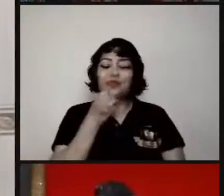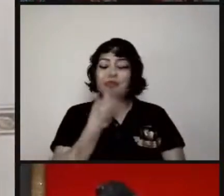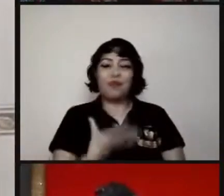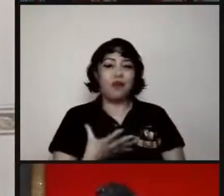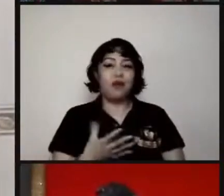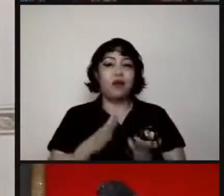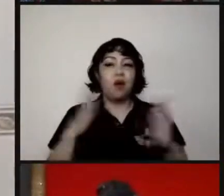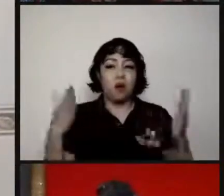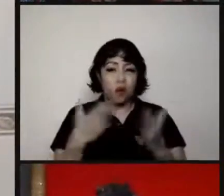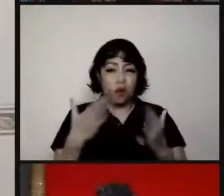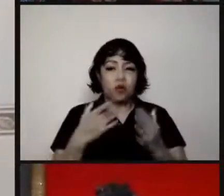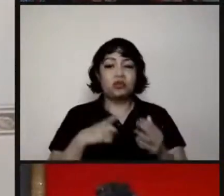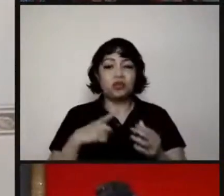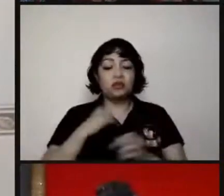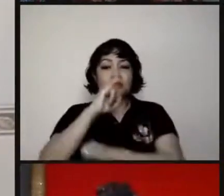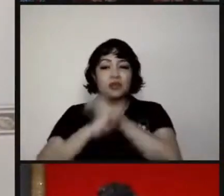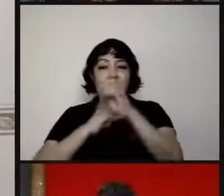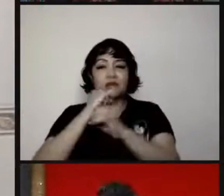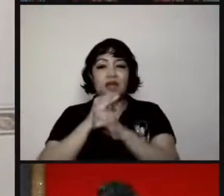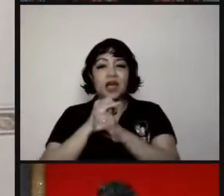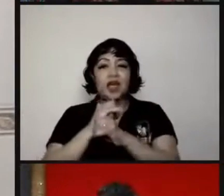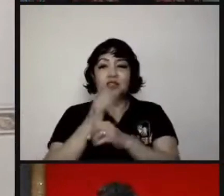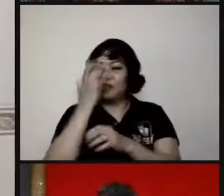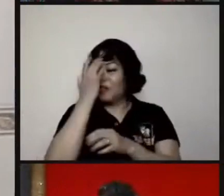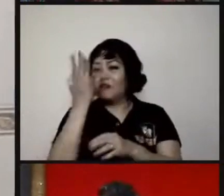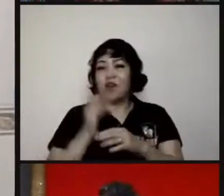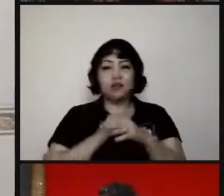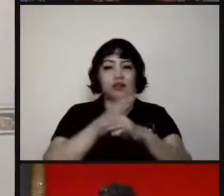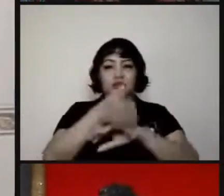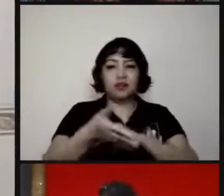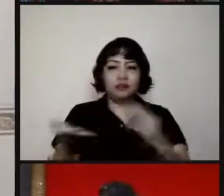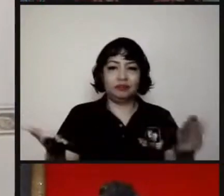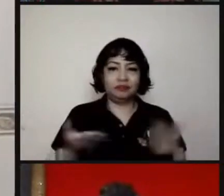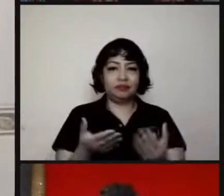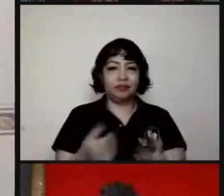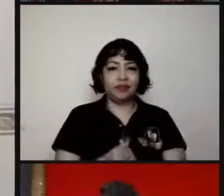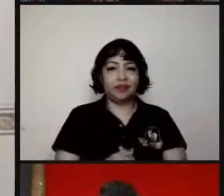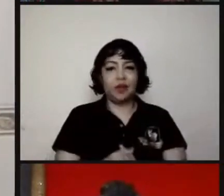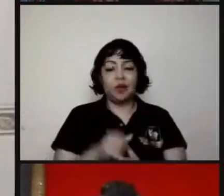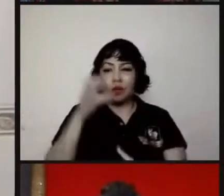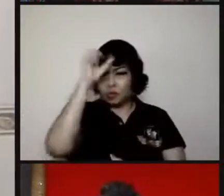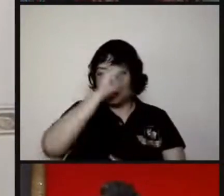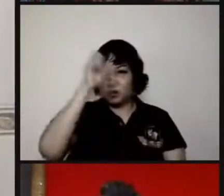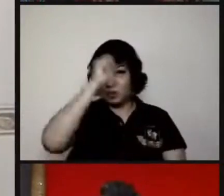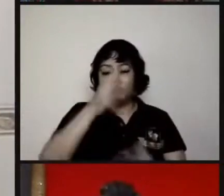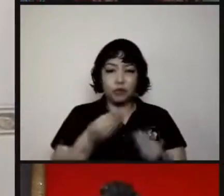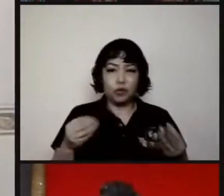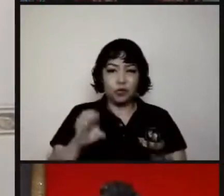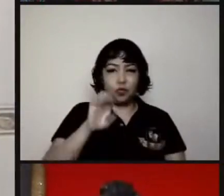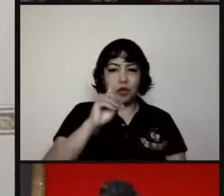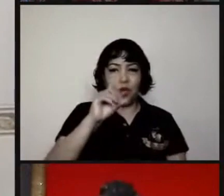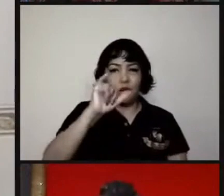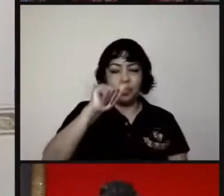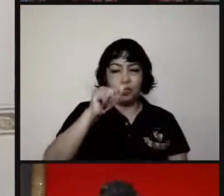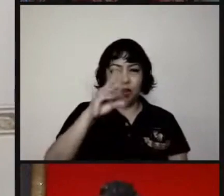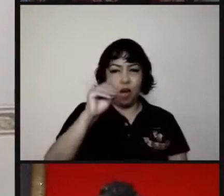muito. Então, né, Ivne, uma coisa que a gente aprendeu muito com o Eduardo também, que